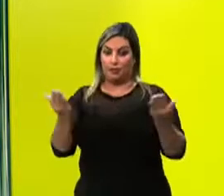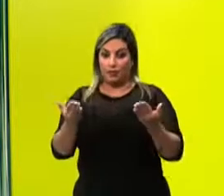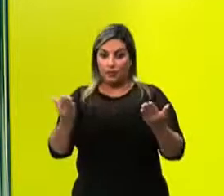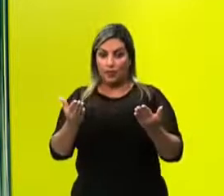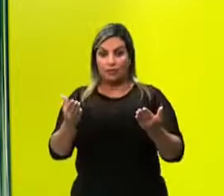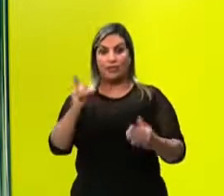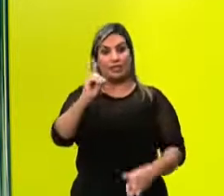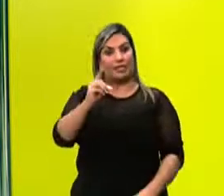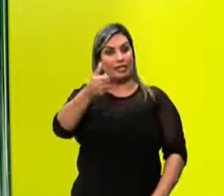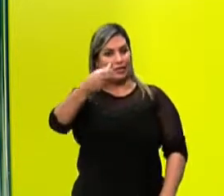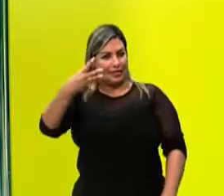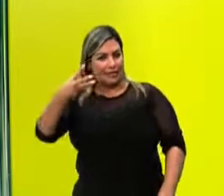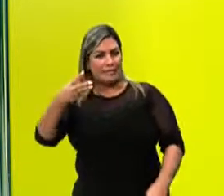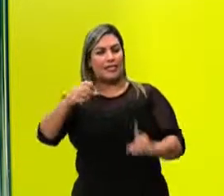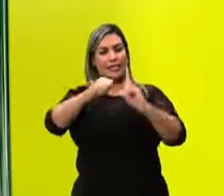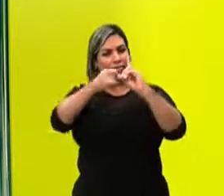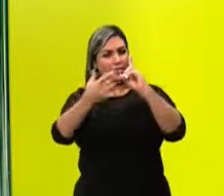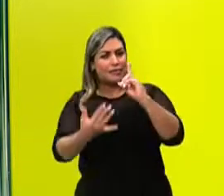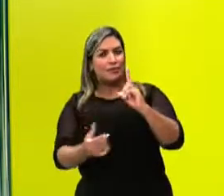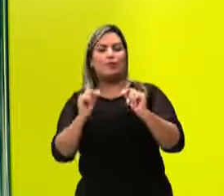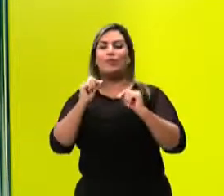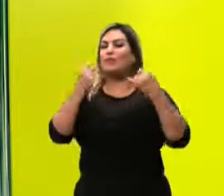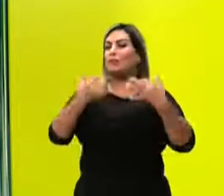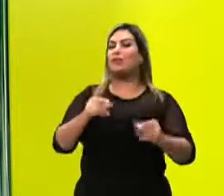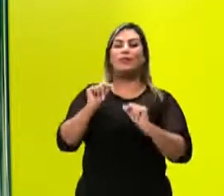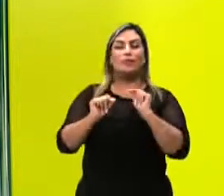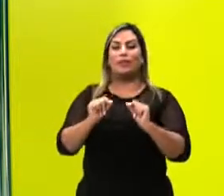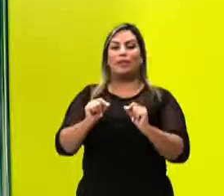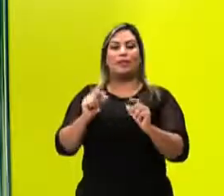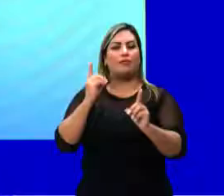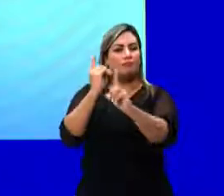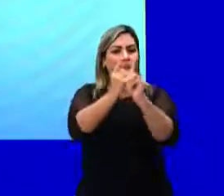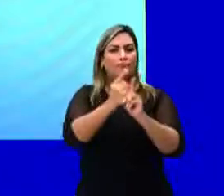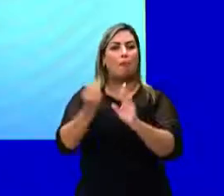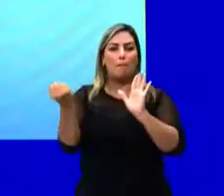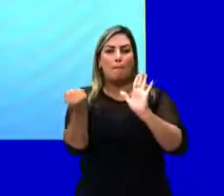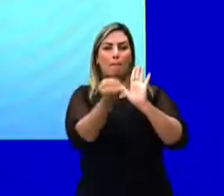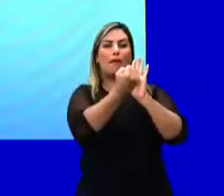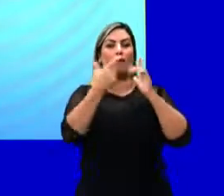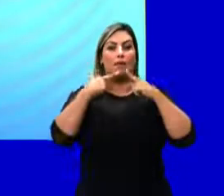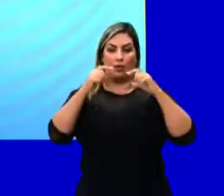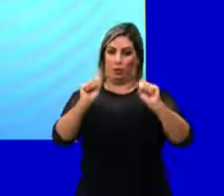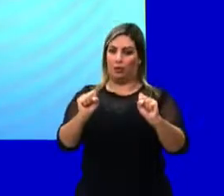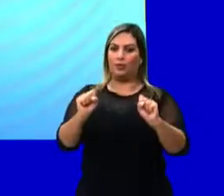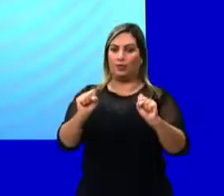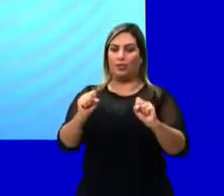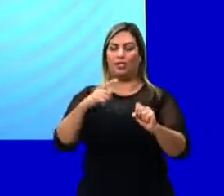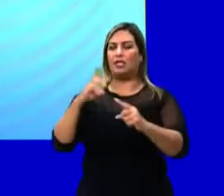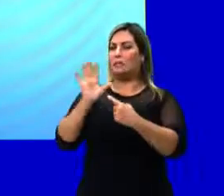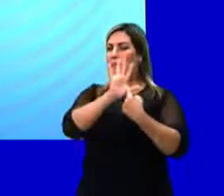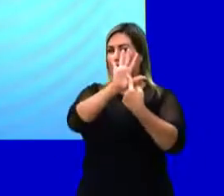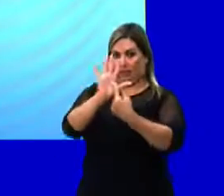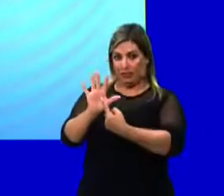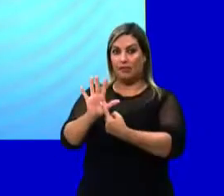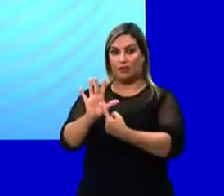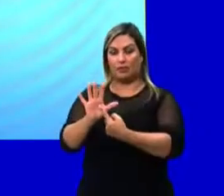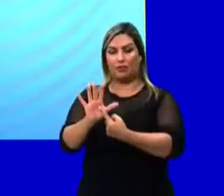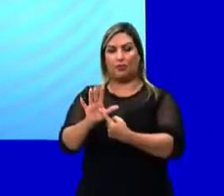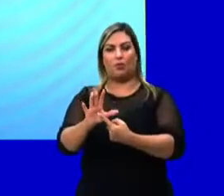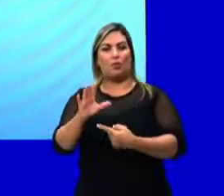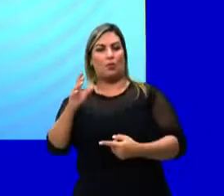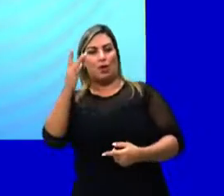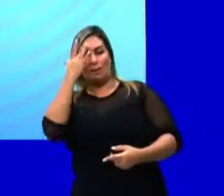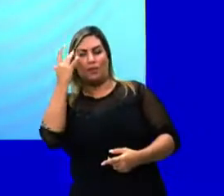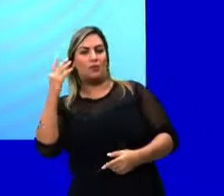hoje, o D13 é o descritor que trata de identificar as marcas linguísticas que evidenciam o locutor